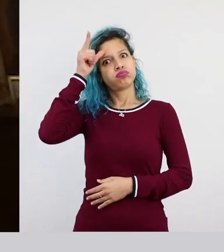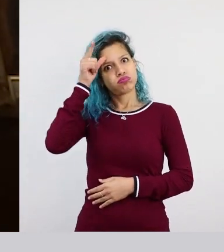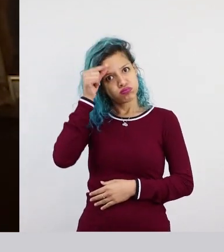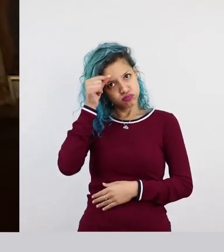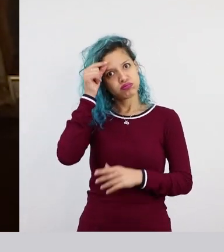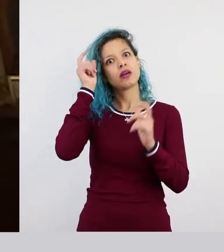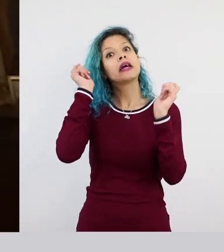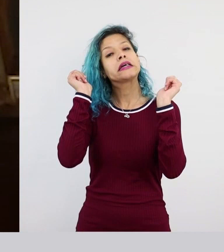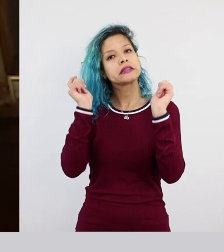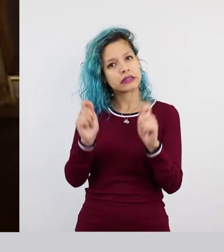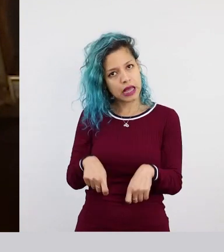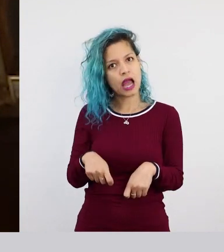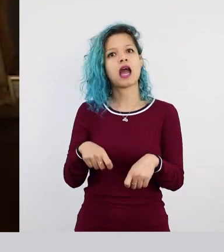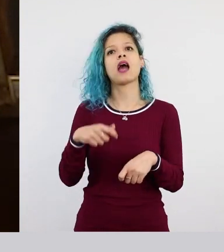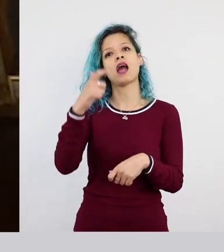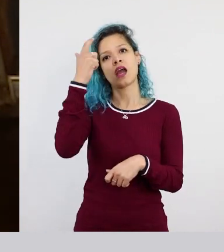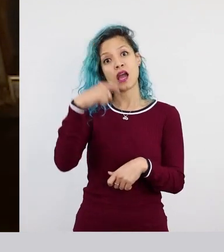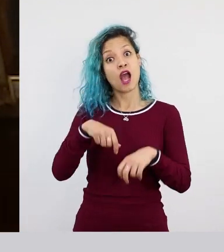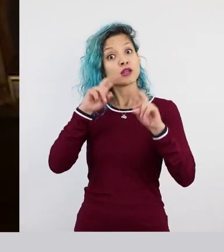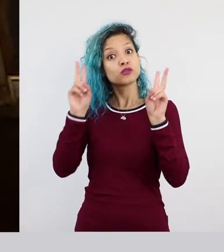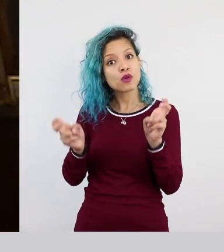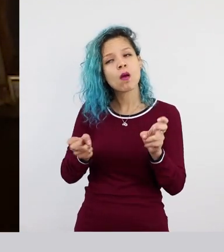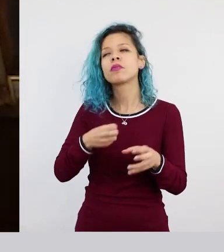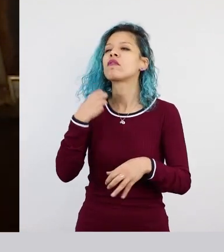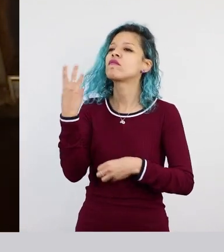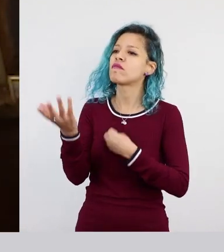né, já dava mais para se falar.